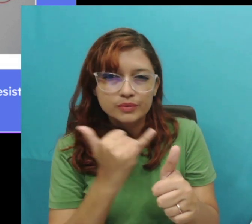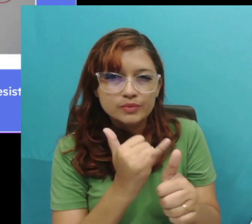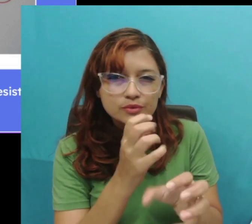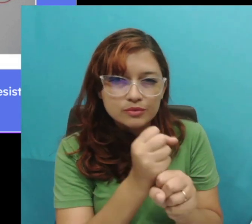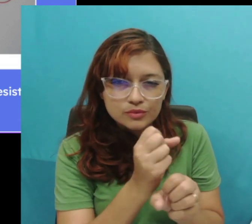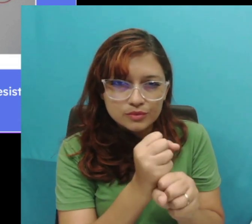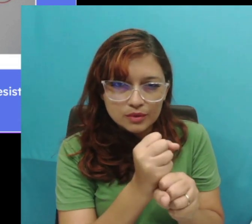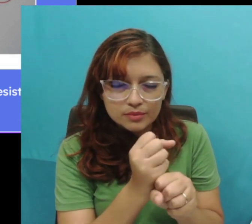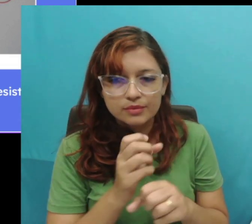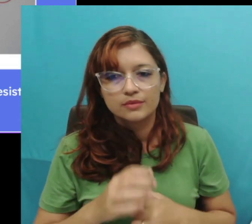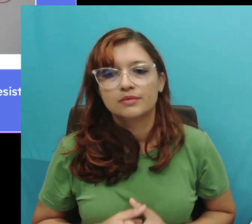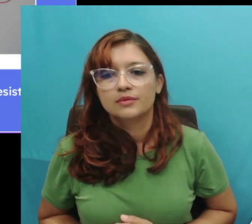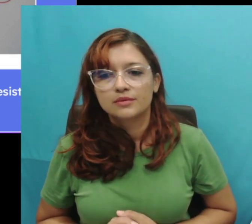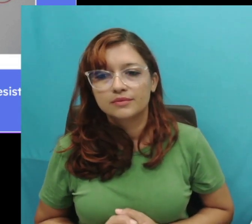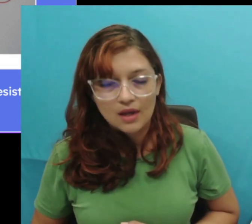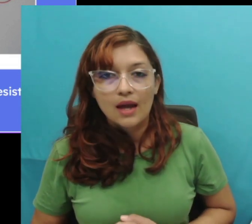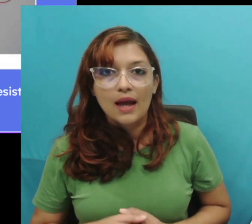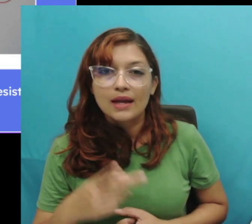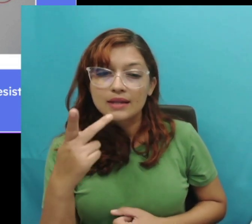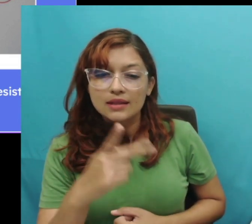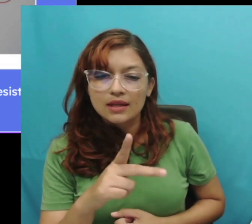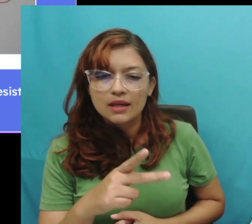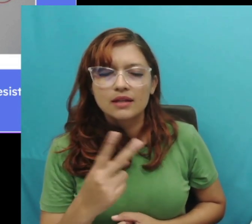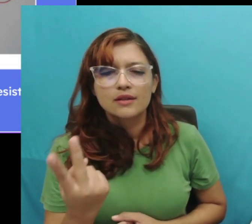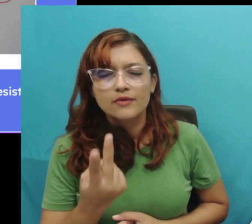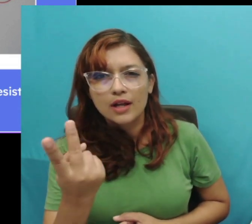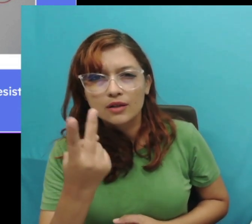e um amperímetro,